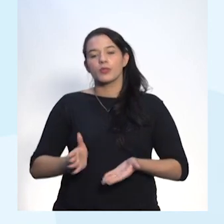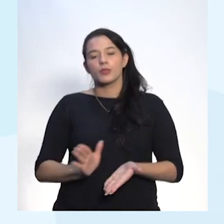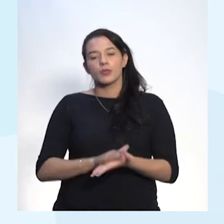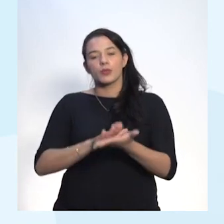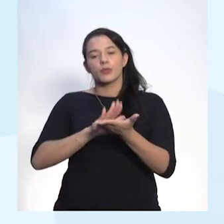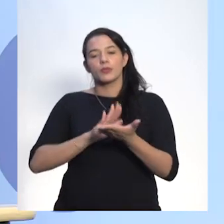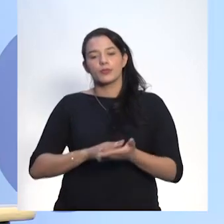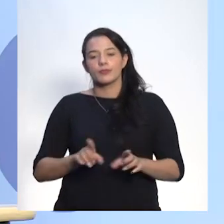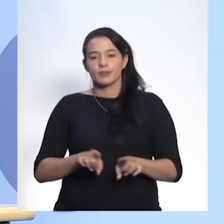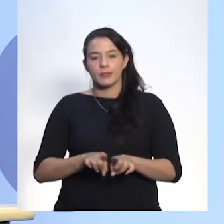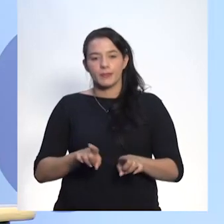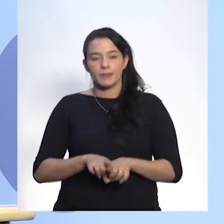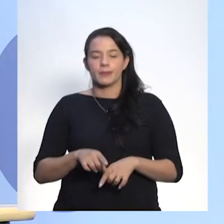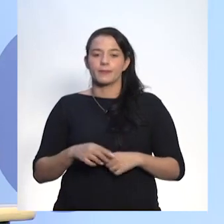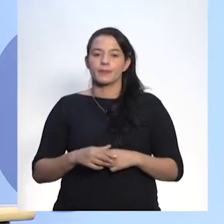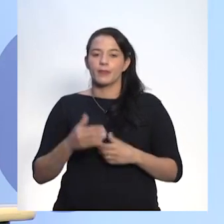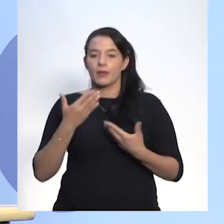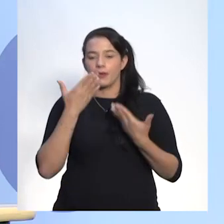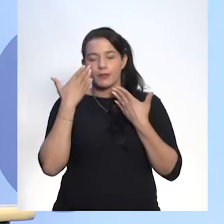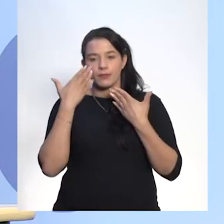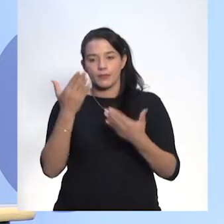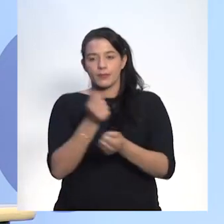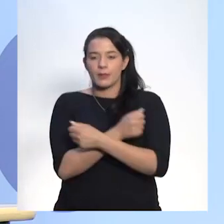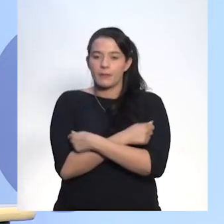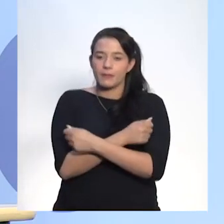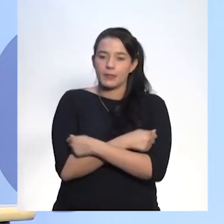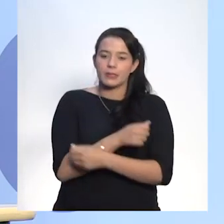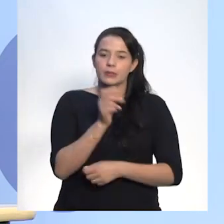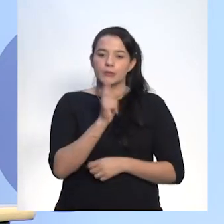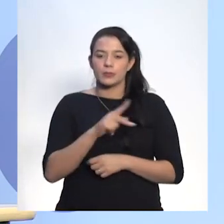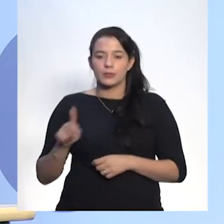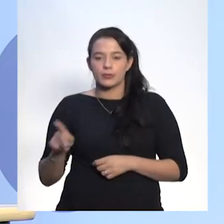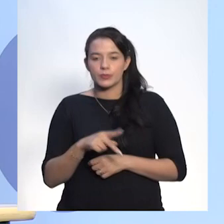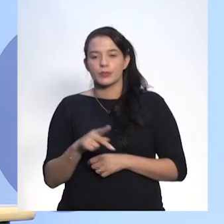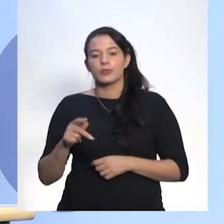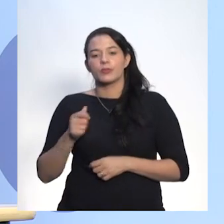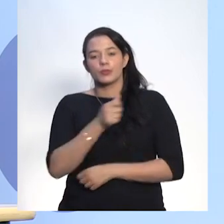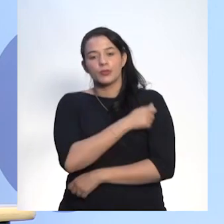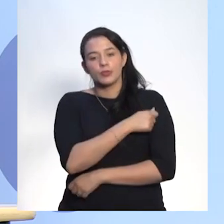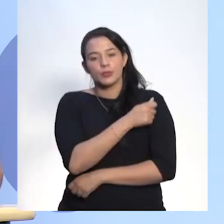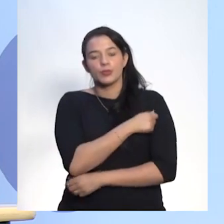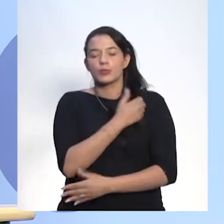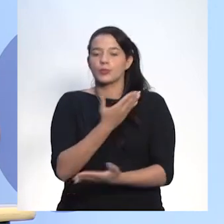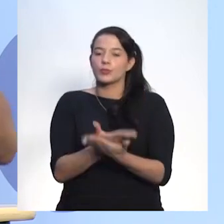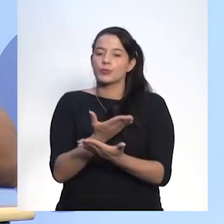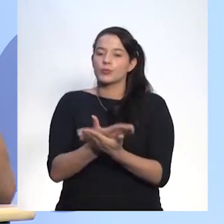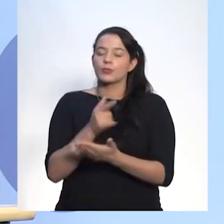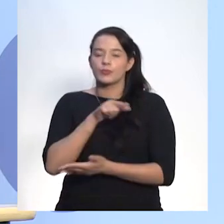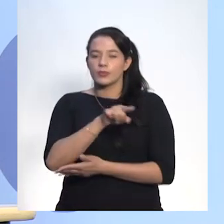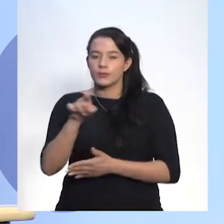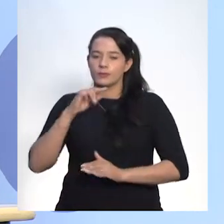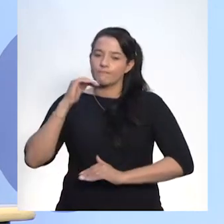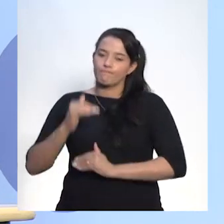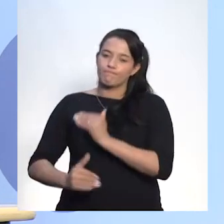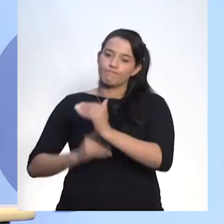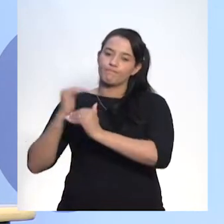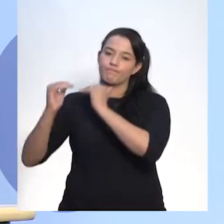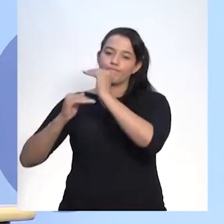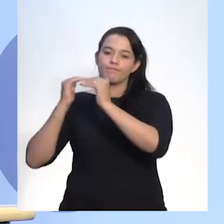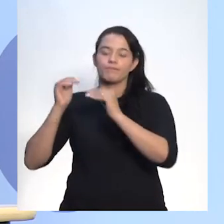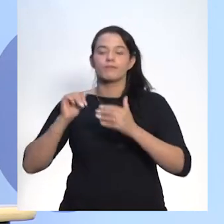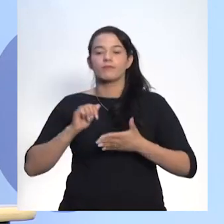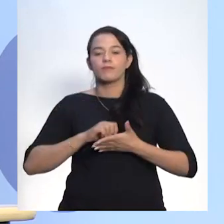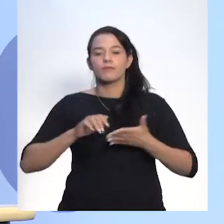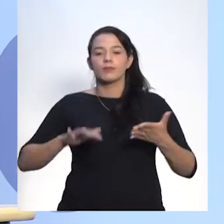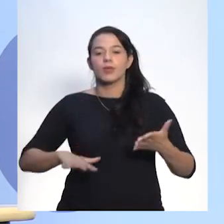fortalecem. Abraço aos professores, abraço aos estudantes que estão aí desenvolvendo as